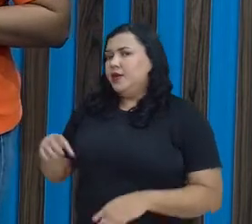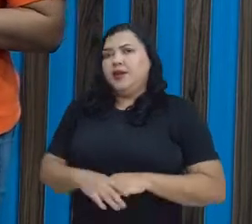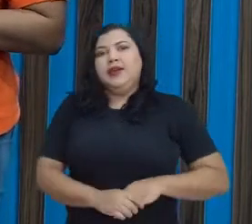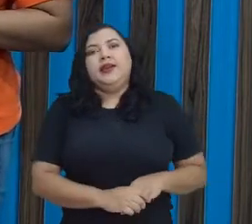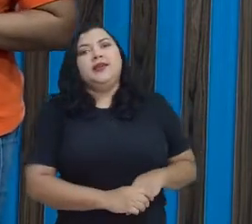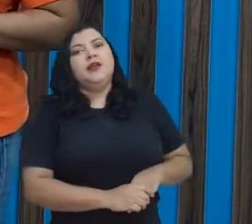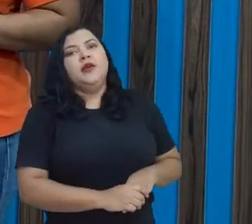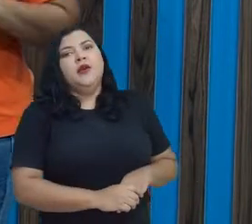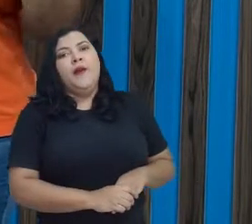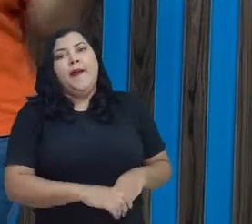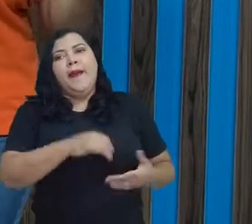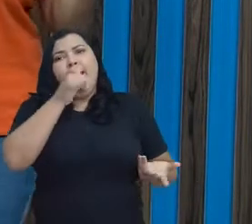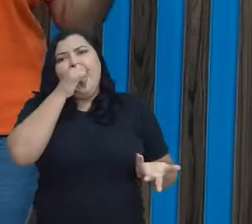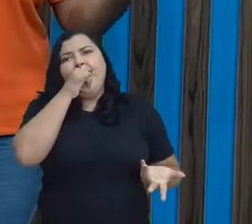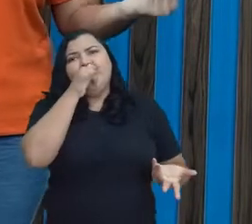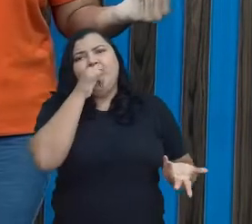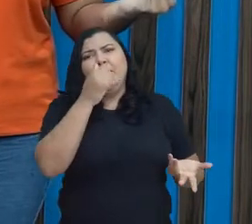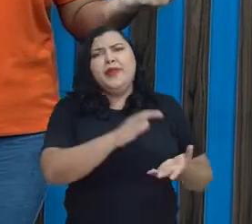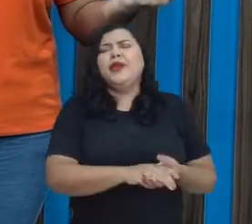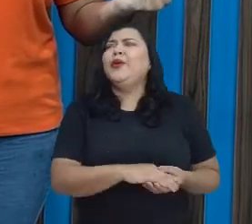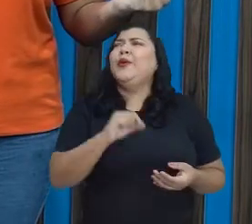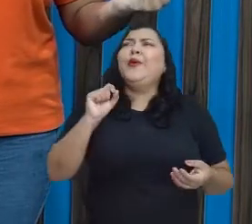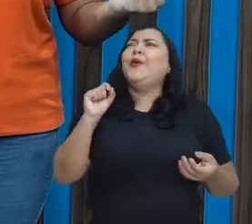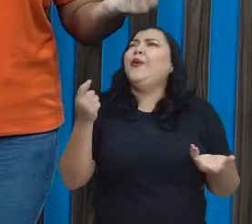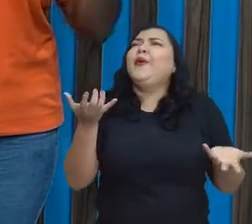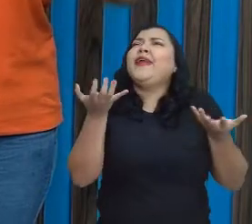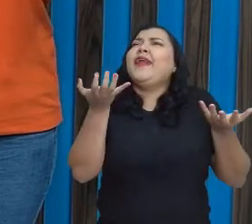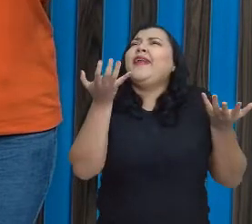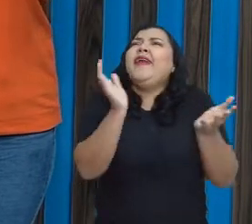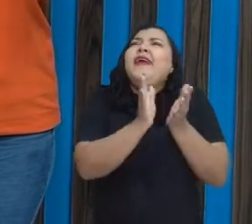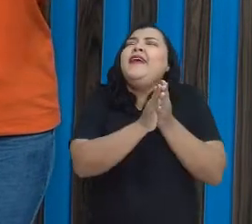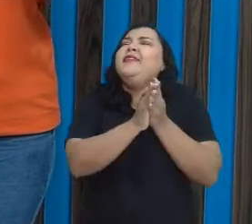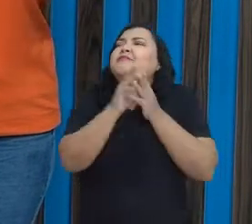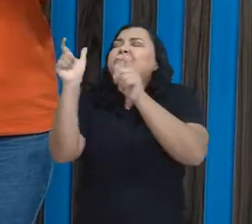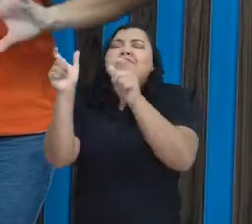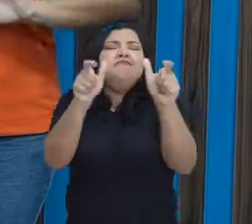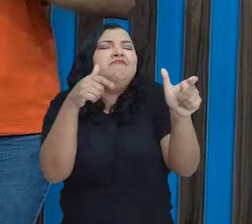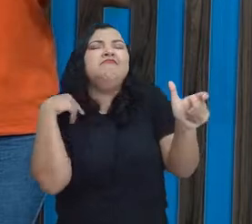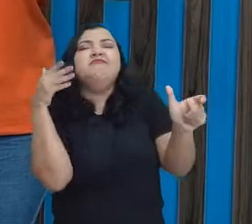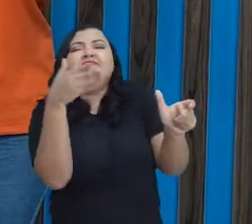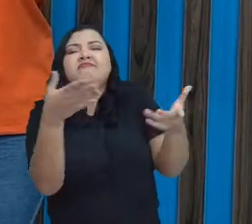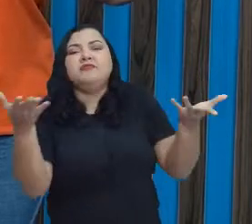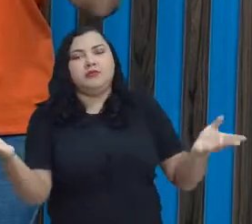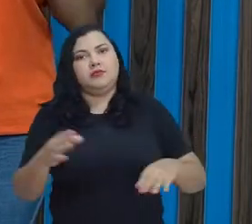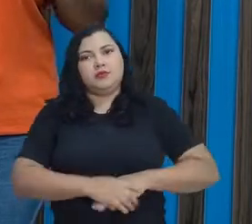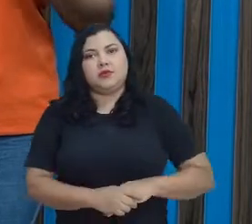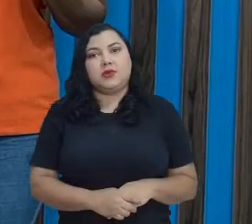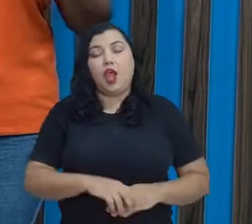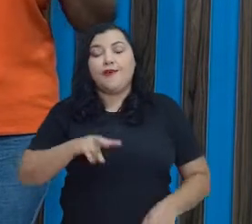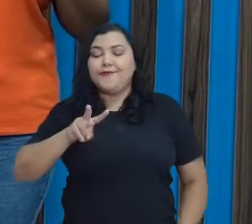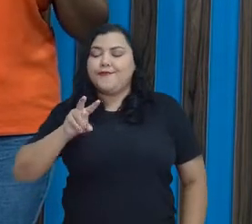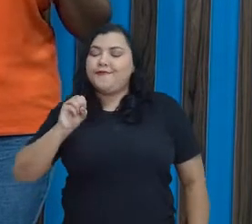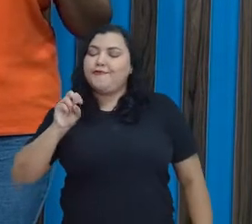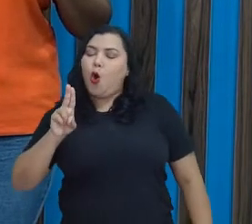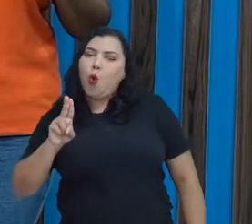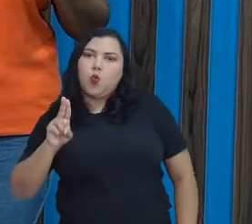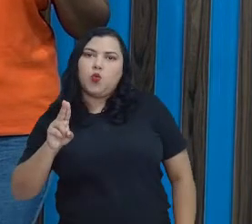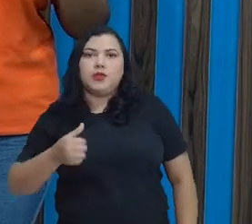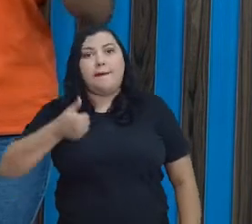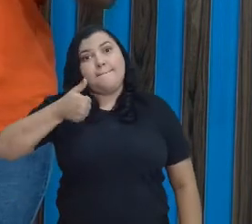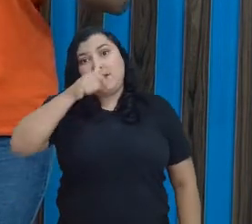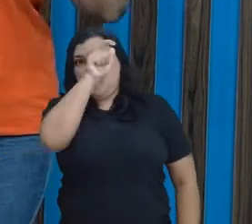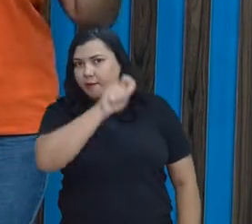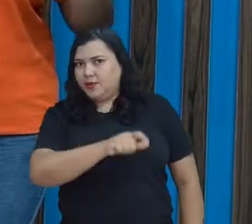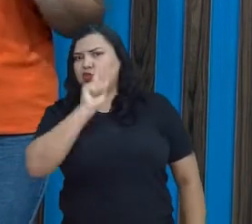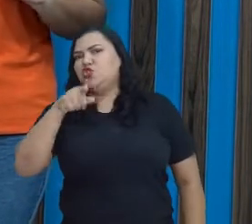Então, aonde vou? O que quero da vida? Vou está conjugado o quê? Na primeira pessoa do verbo. E a